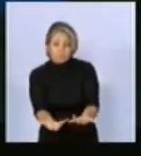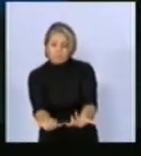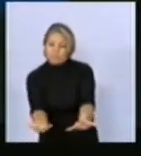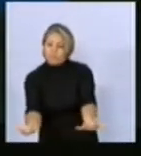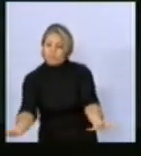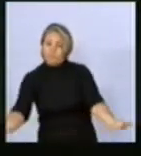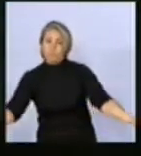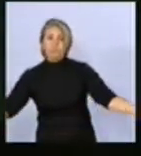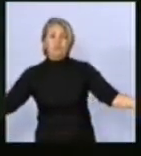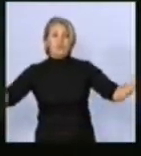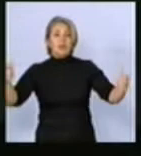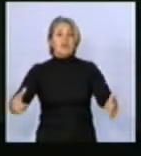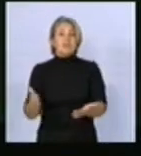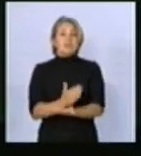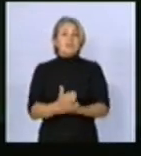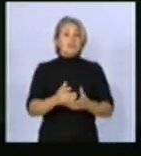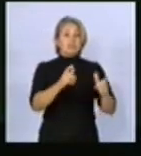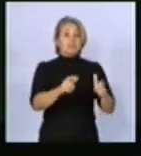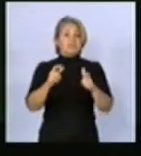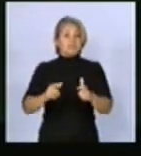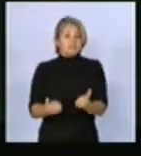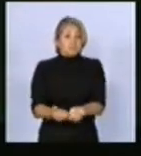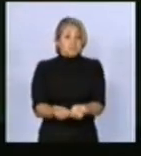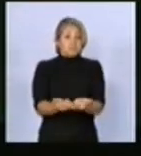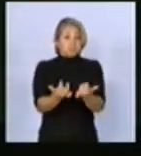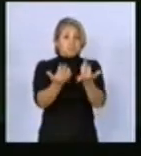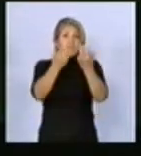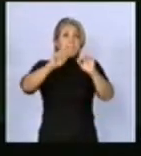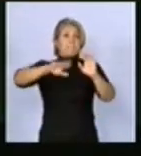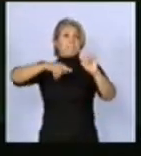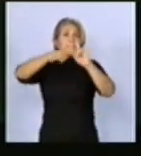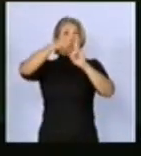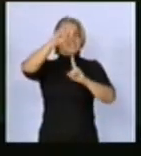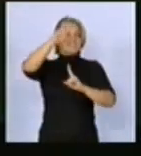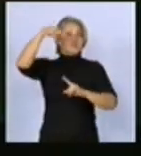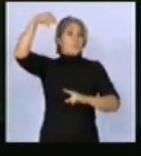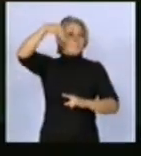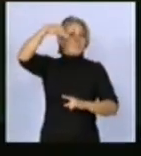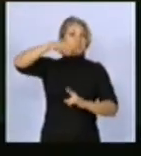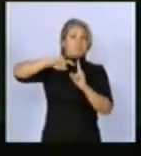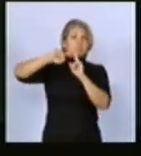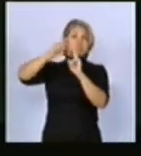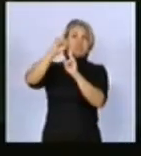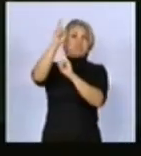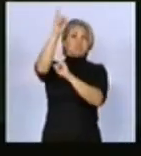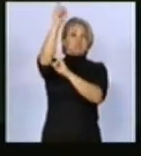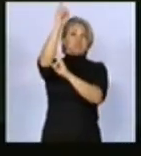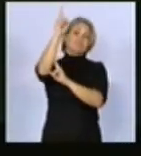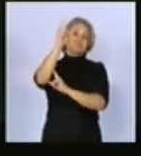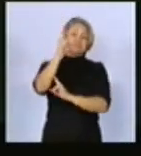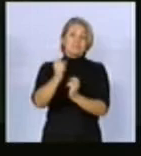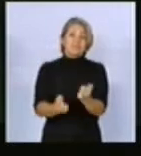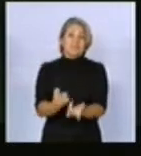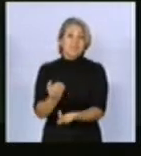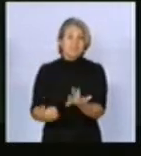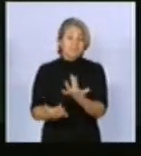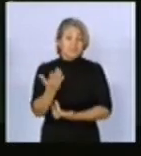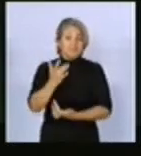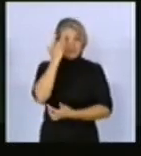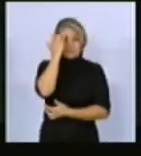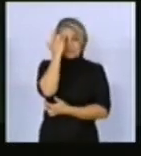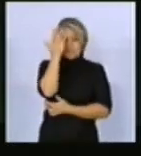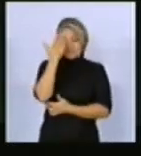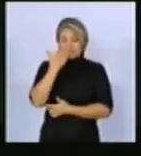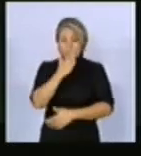canavial tem alguns pontos para a cama chegam a mais de 5 m de altura é ativada facilita a colheita